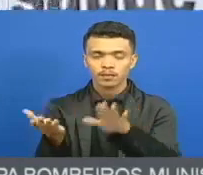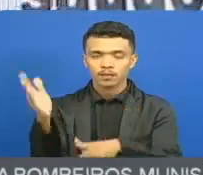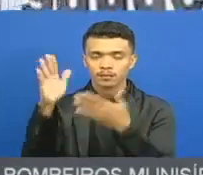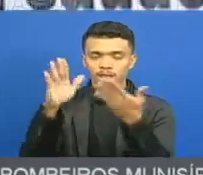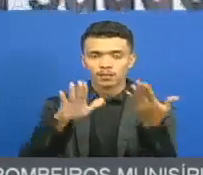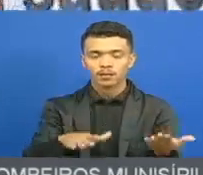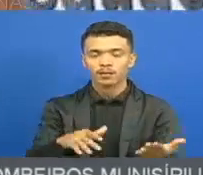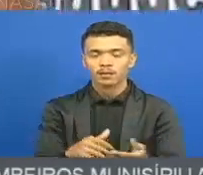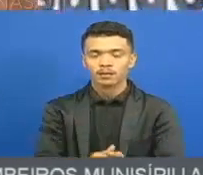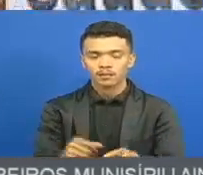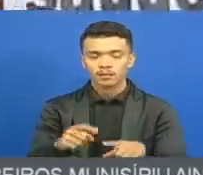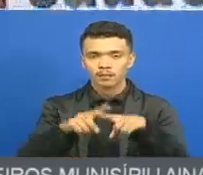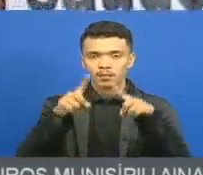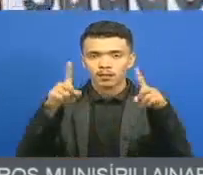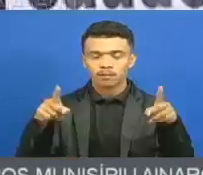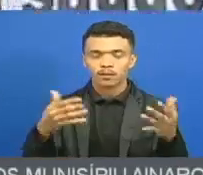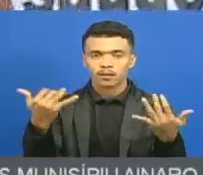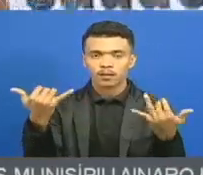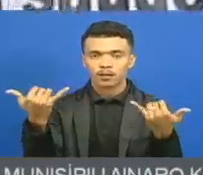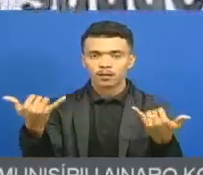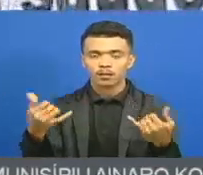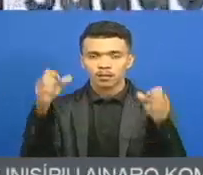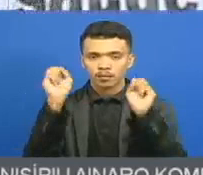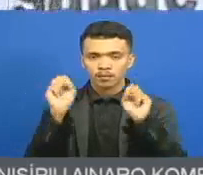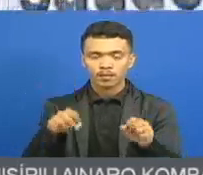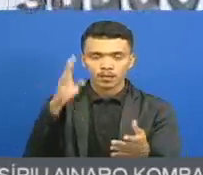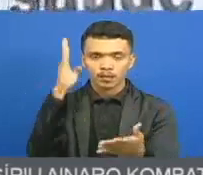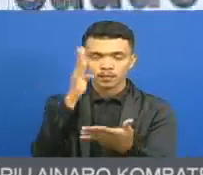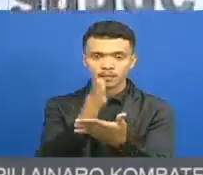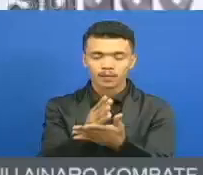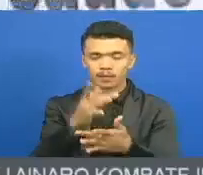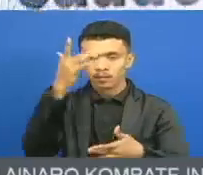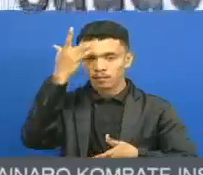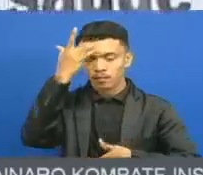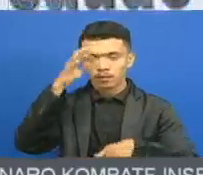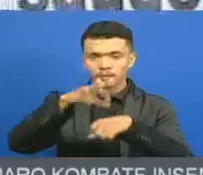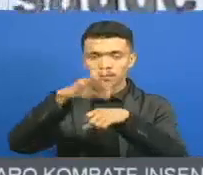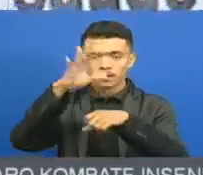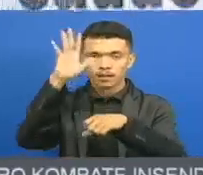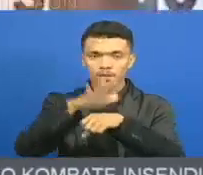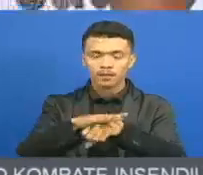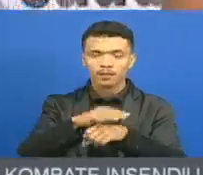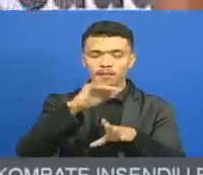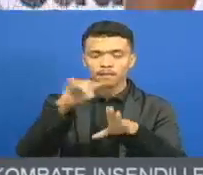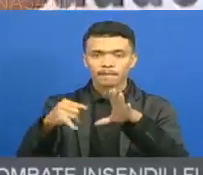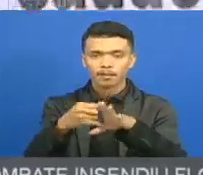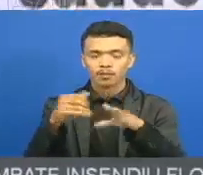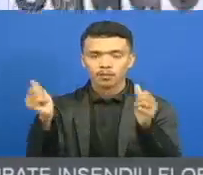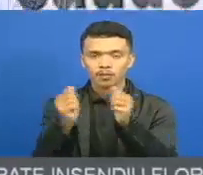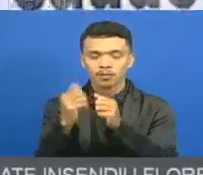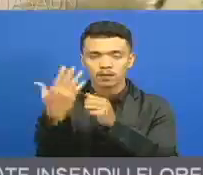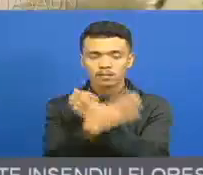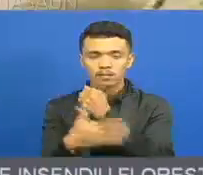uma mate, mas veio na realidade e também combate que é uma mora com malaria. Comparo na saúde